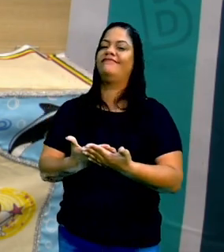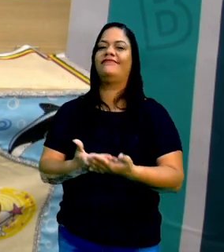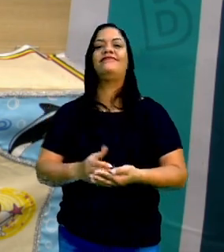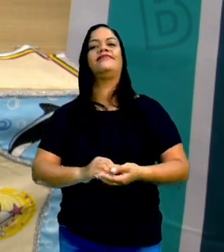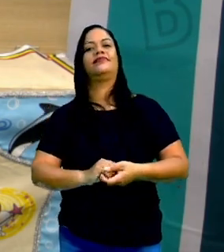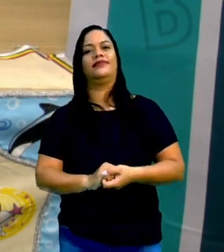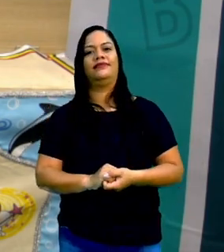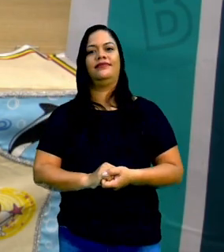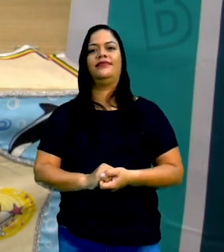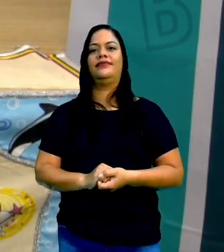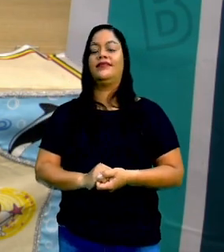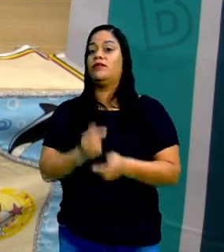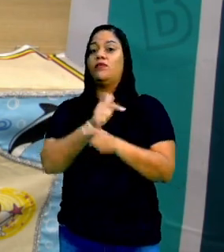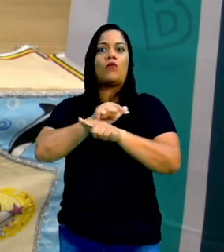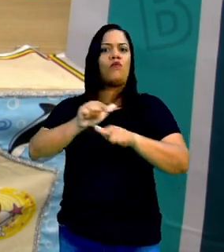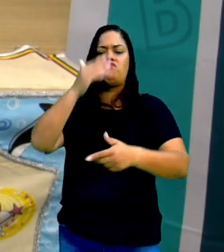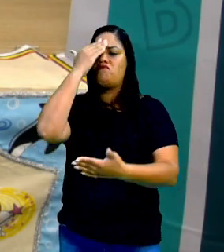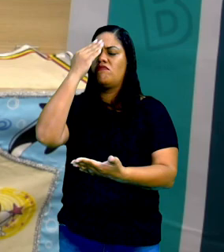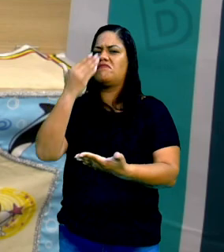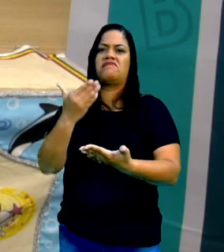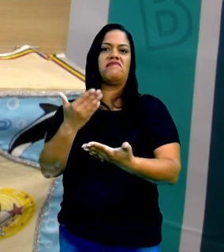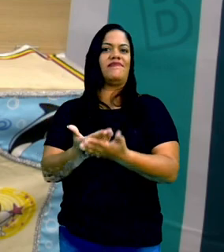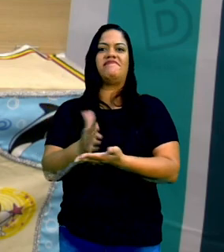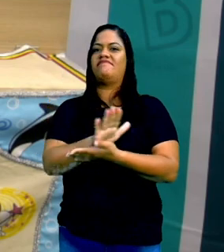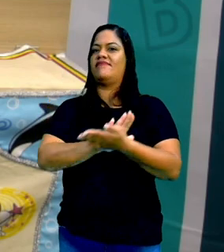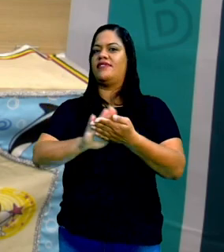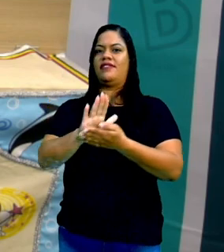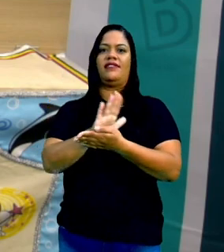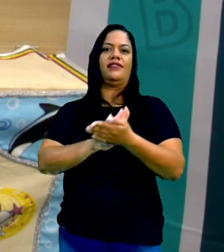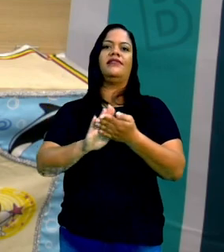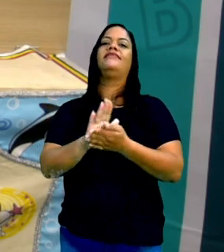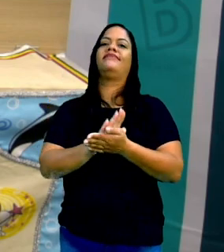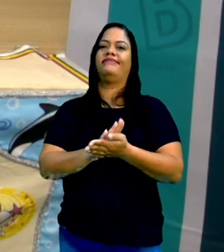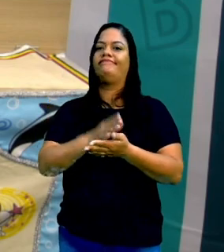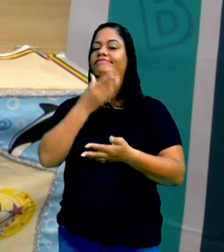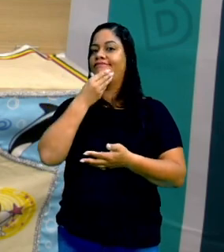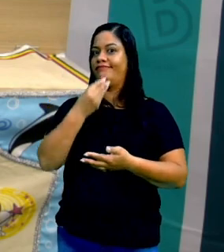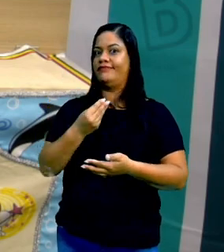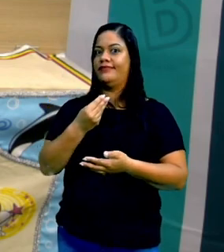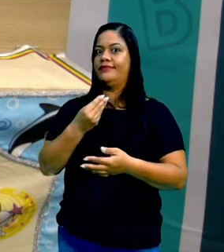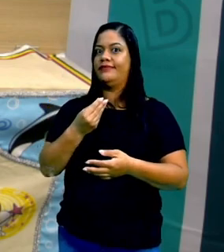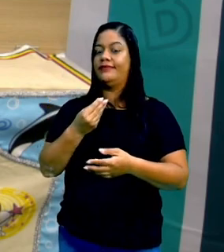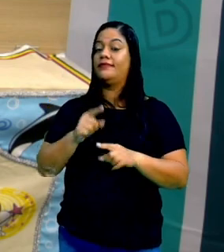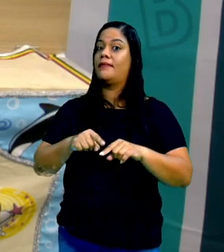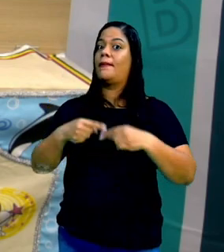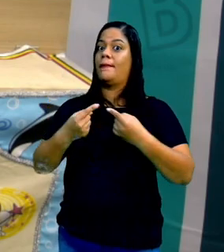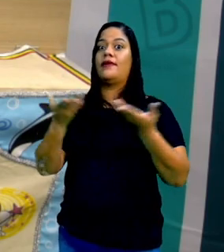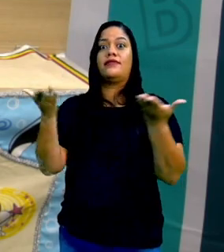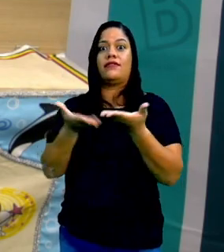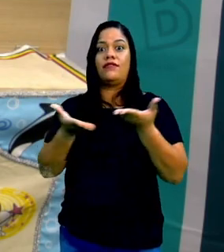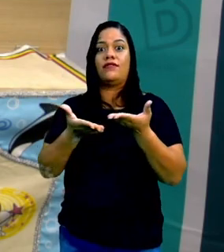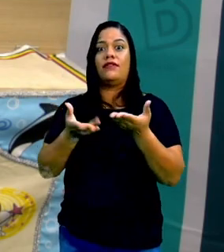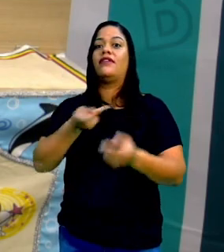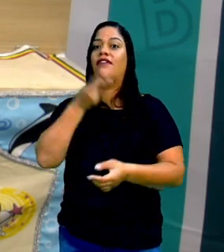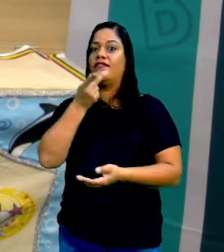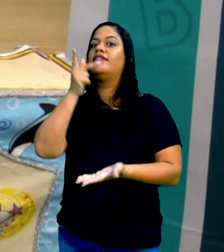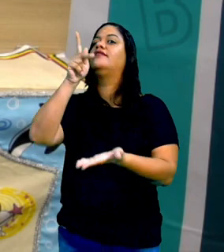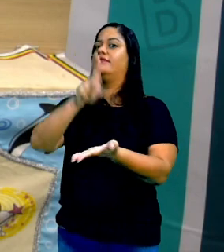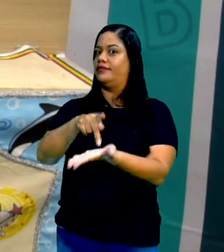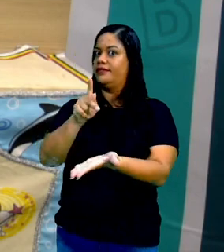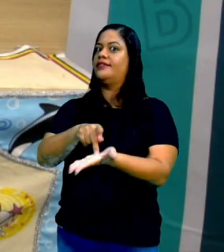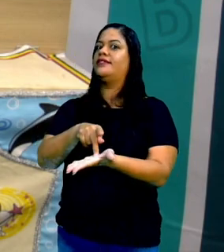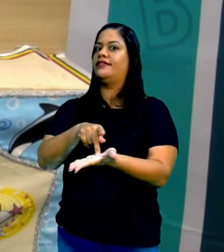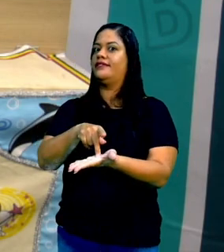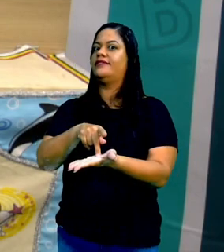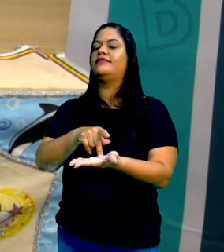leiturinha. Vai. Ninguém mais, crianças, acreditou em Pedro. Mas dessa vez ele estava falando a verdade.